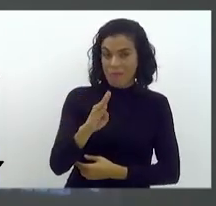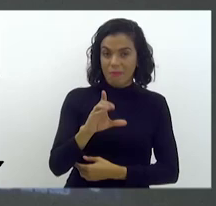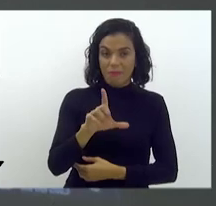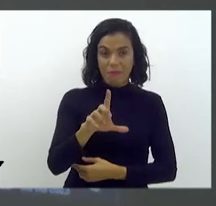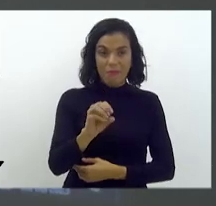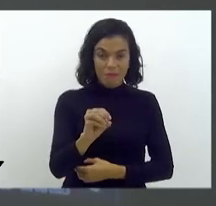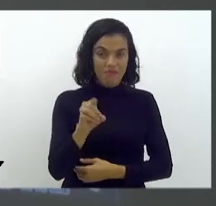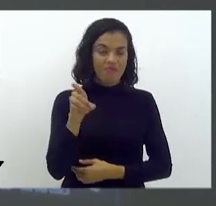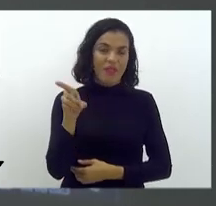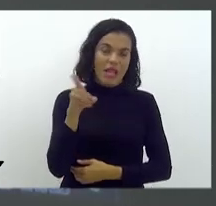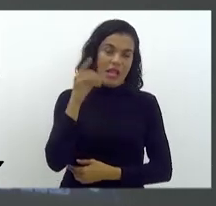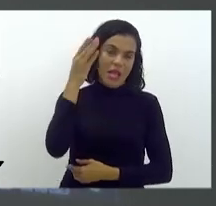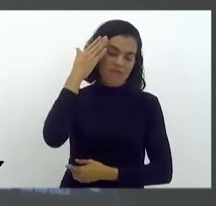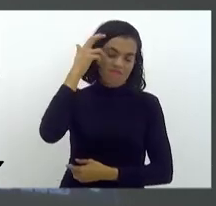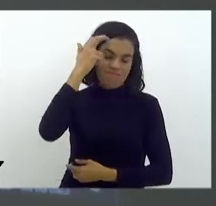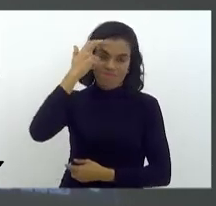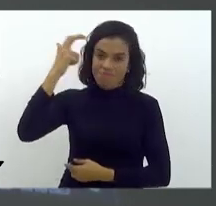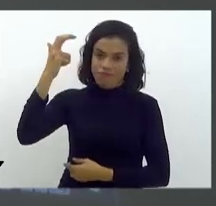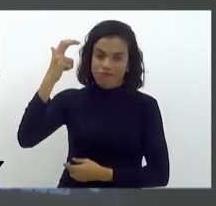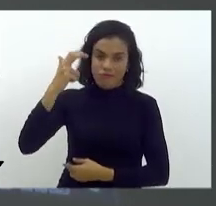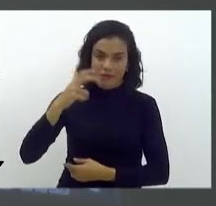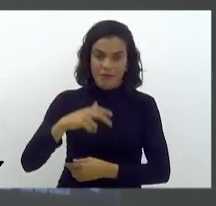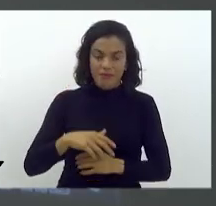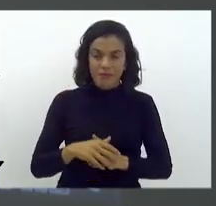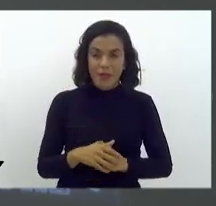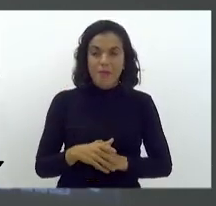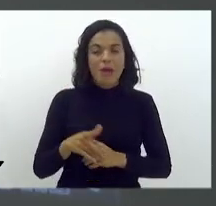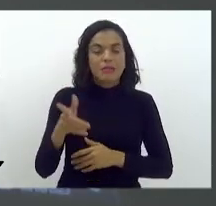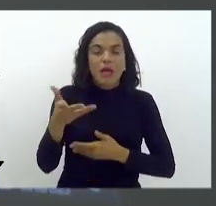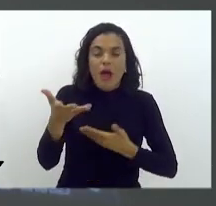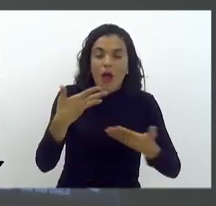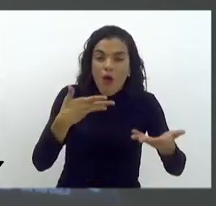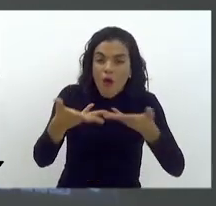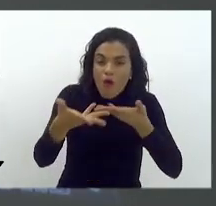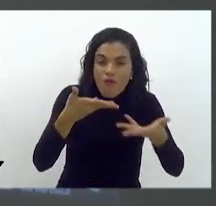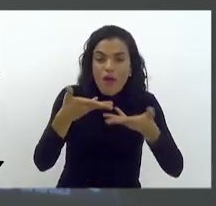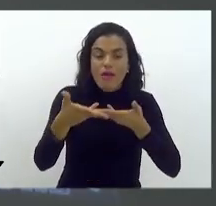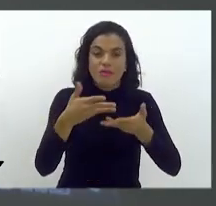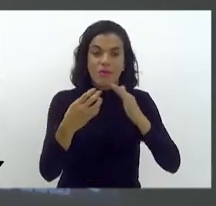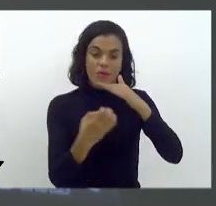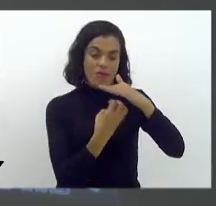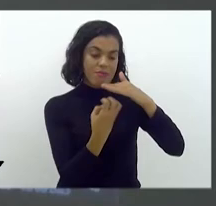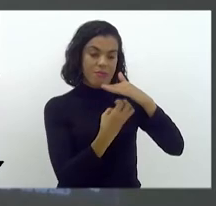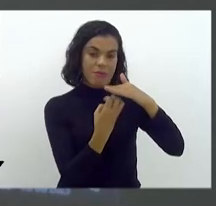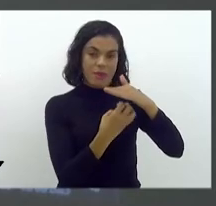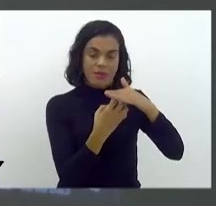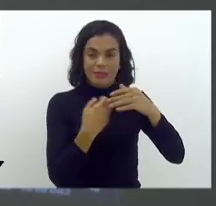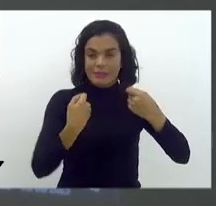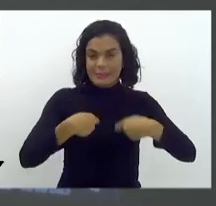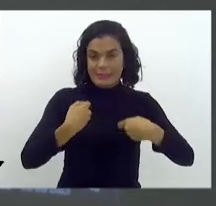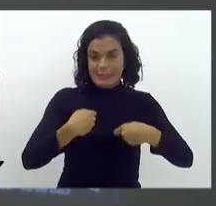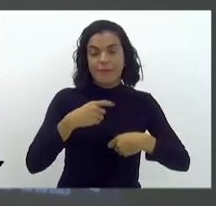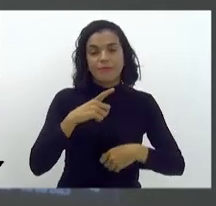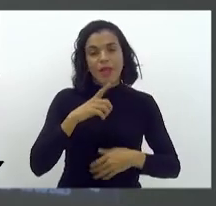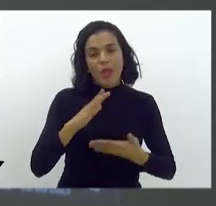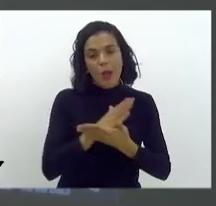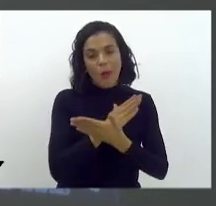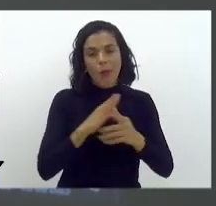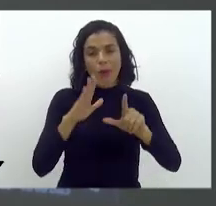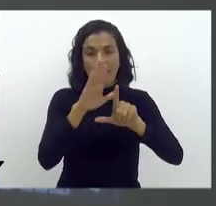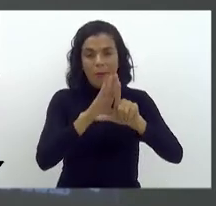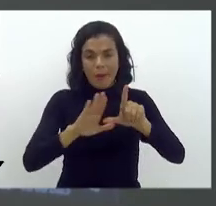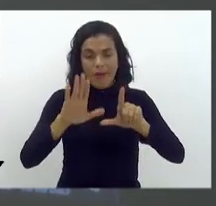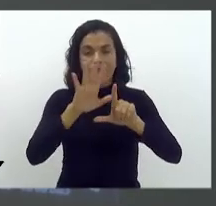esse fluxo de comunicação com essas empresas é urgente tem tem a plataformas para se